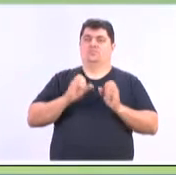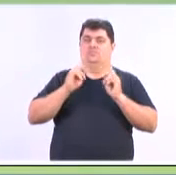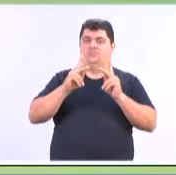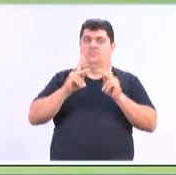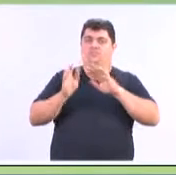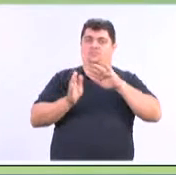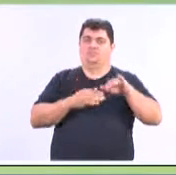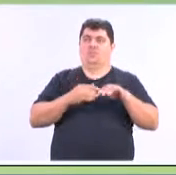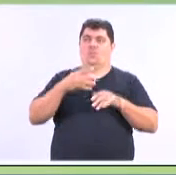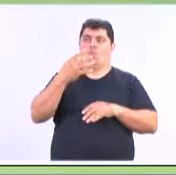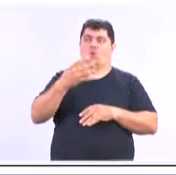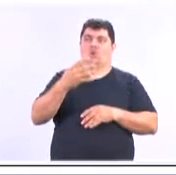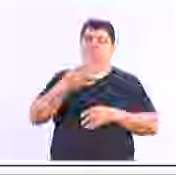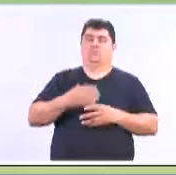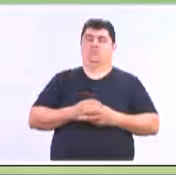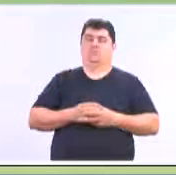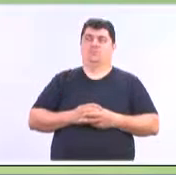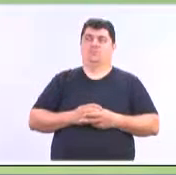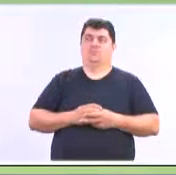Vamos para a próxima?